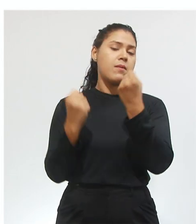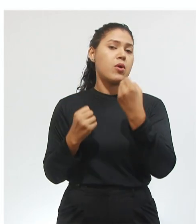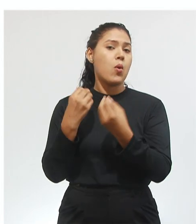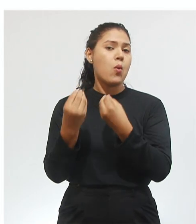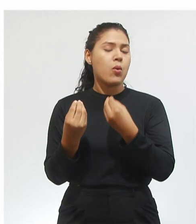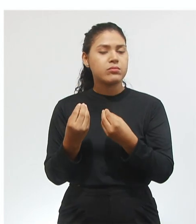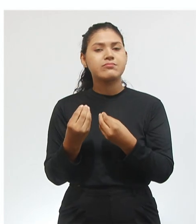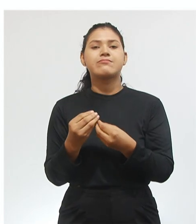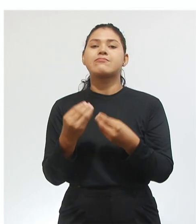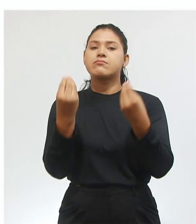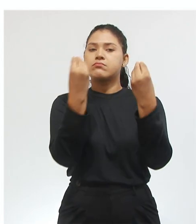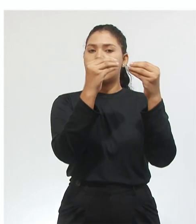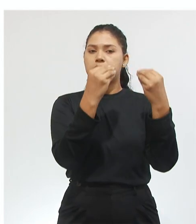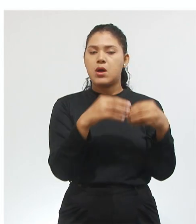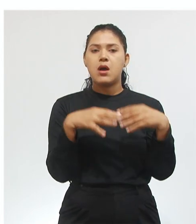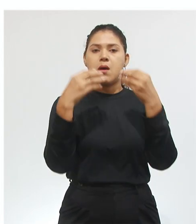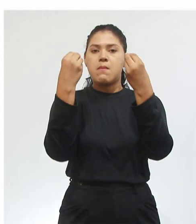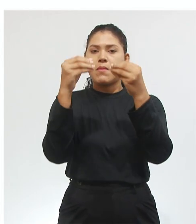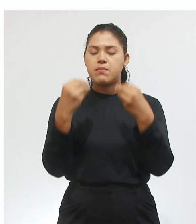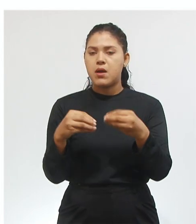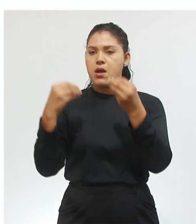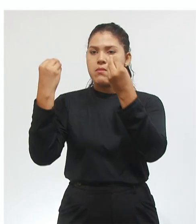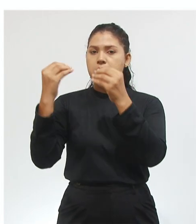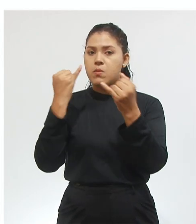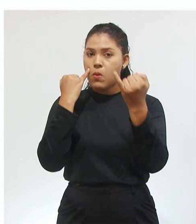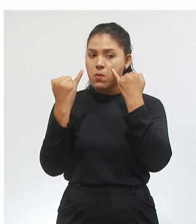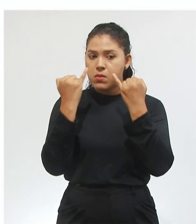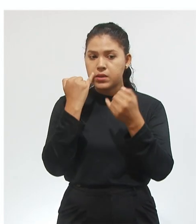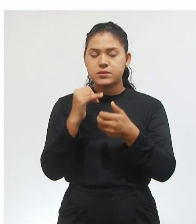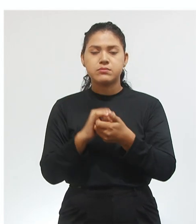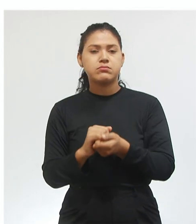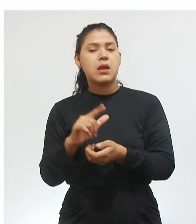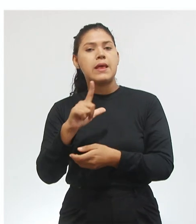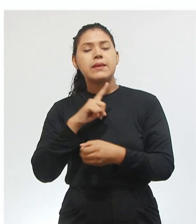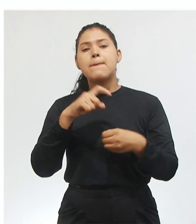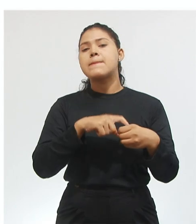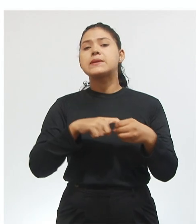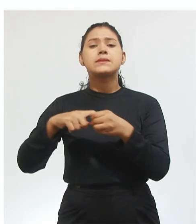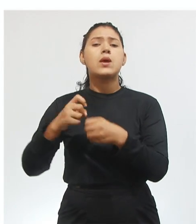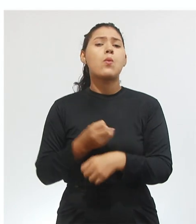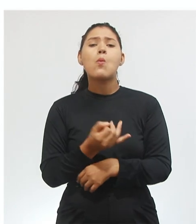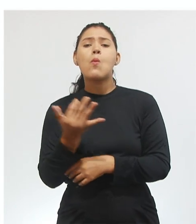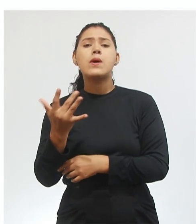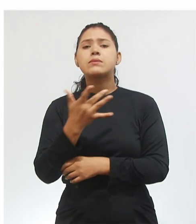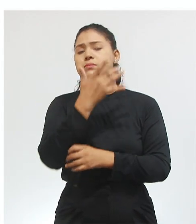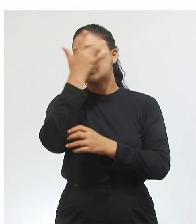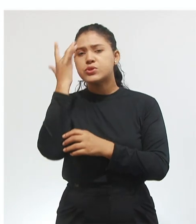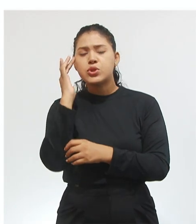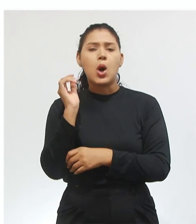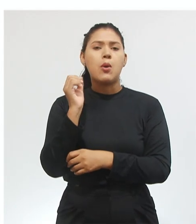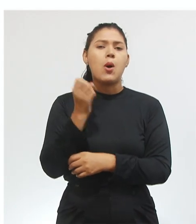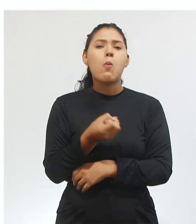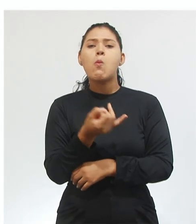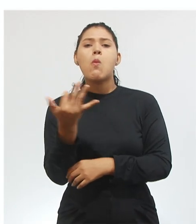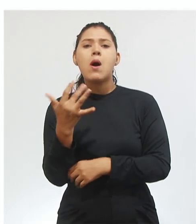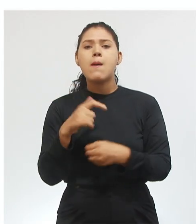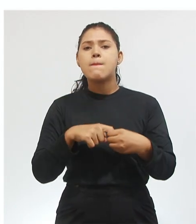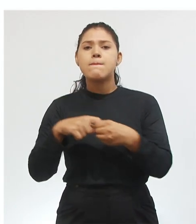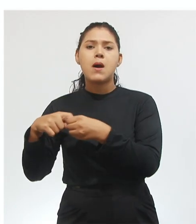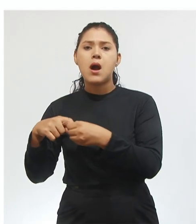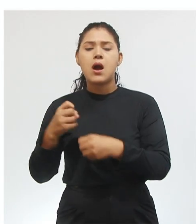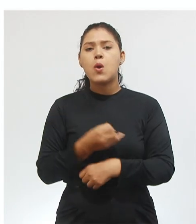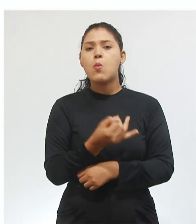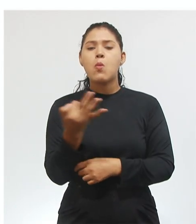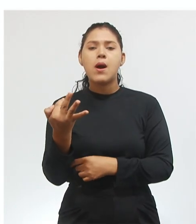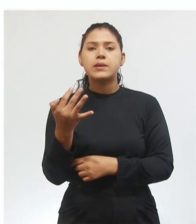empresa vai colocar aqui nesse quadrante nós vamos ter parcerias com tantos fornecedores né tantos serão os principais